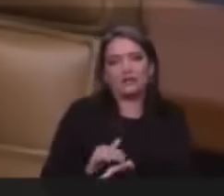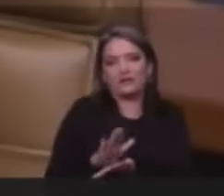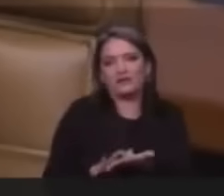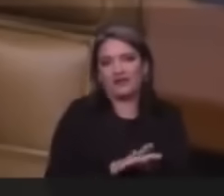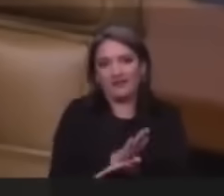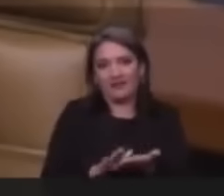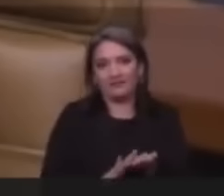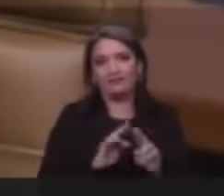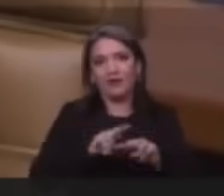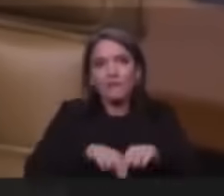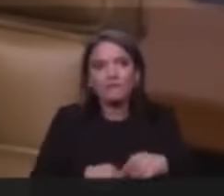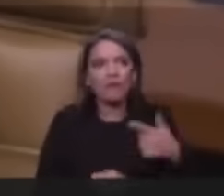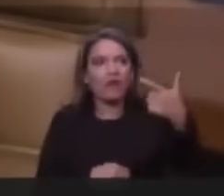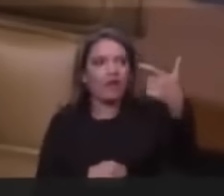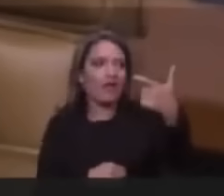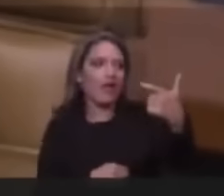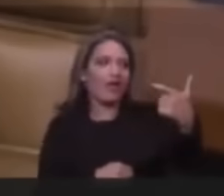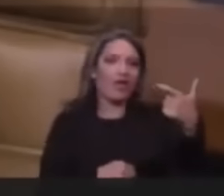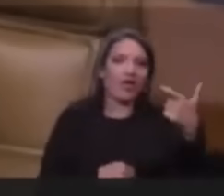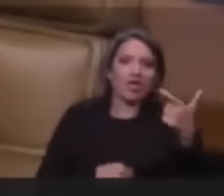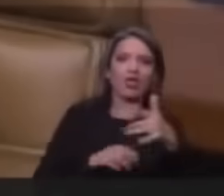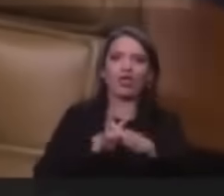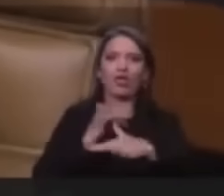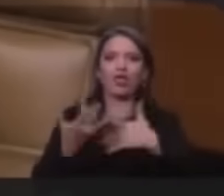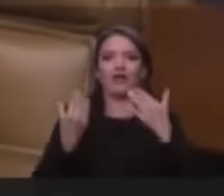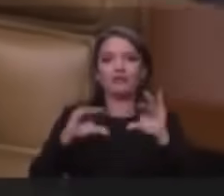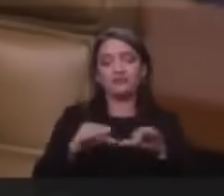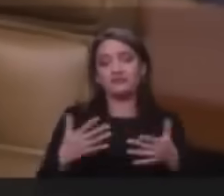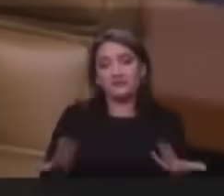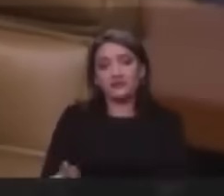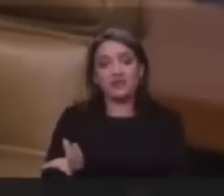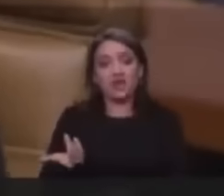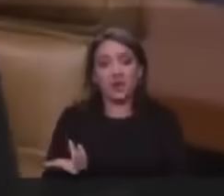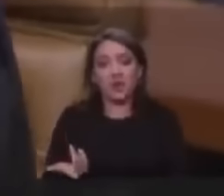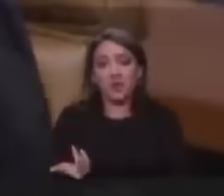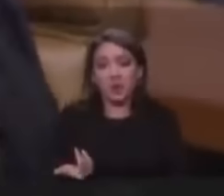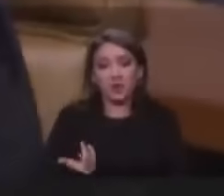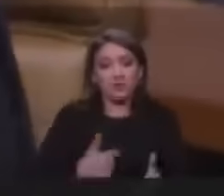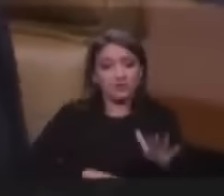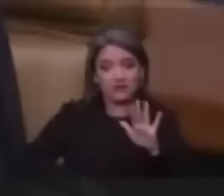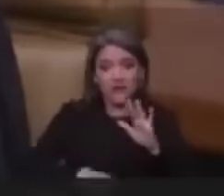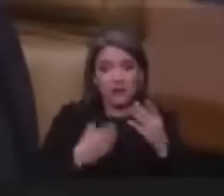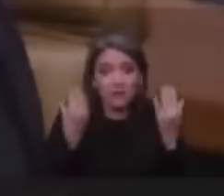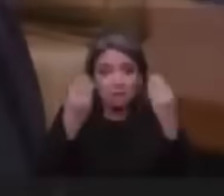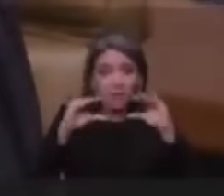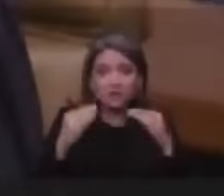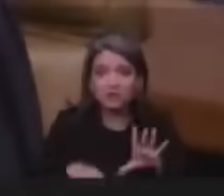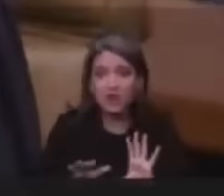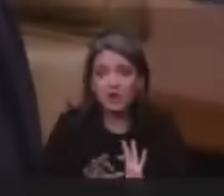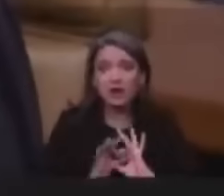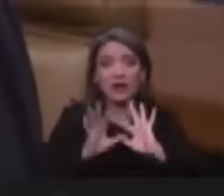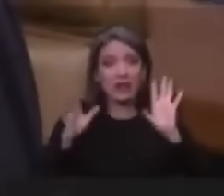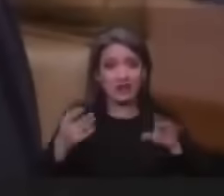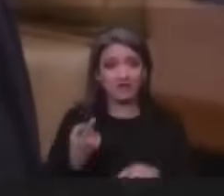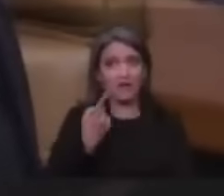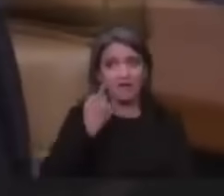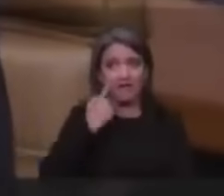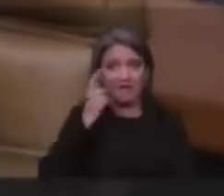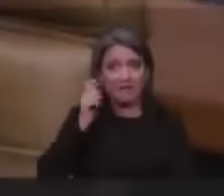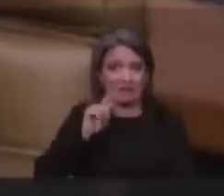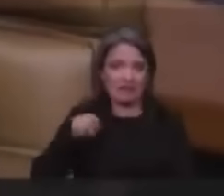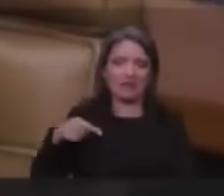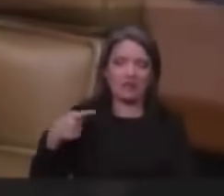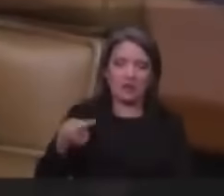da série dos três poderes e acabaram se auto incriminando filmando e postando livremente como nós vamos ver